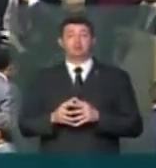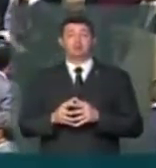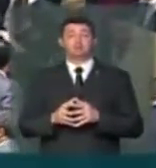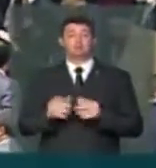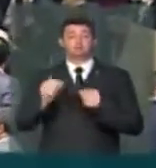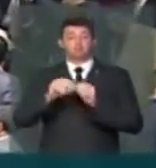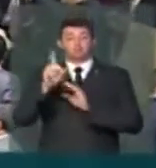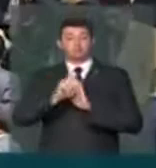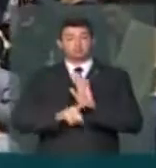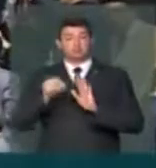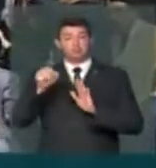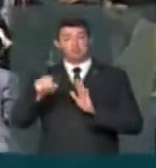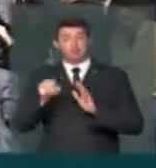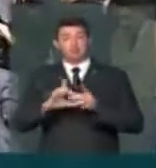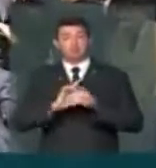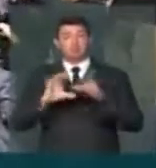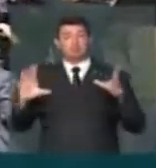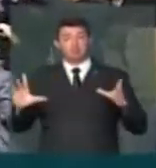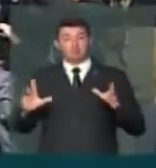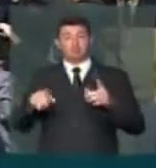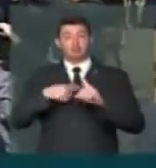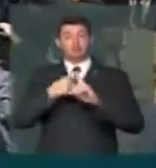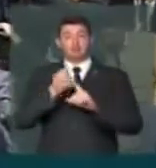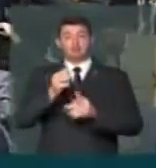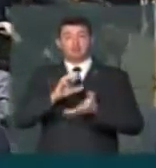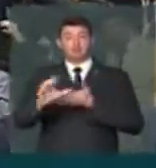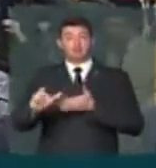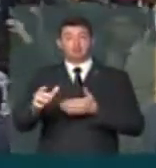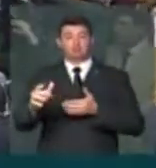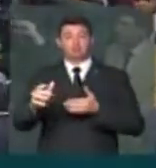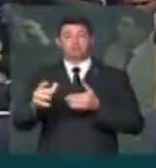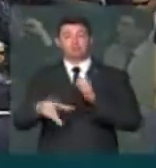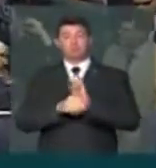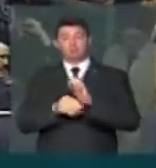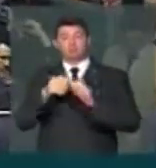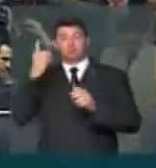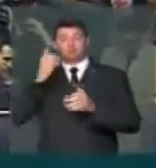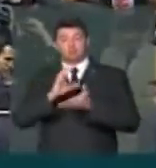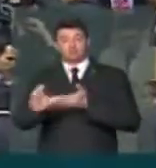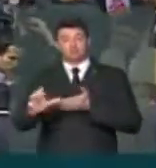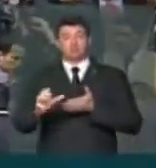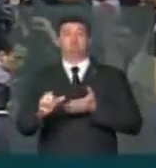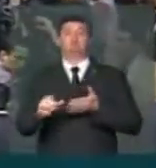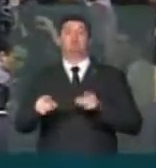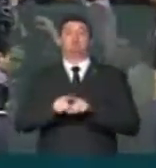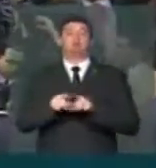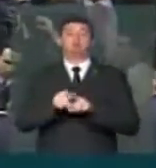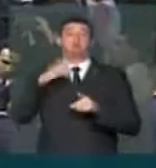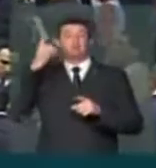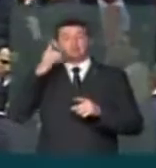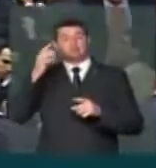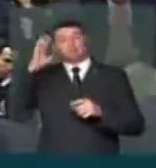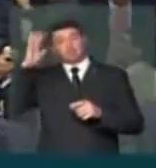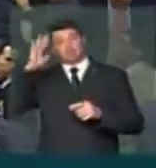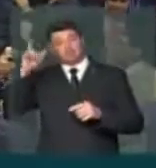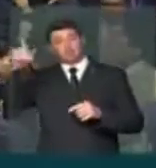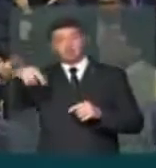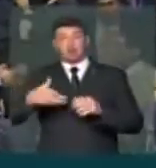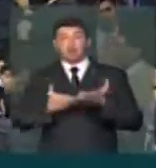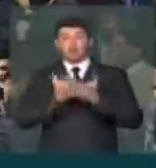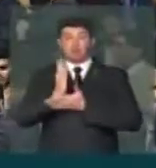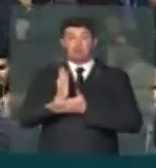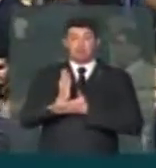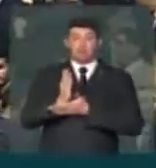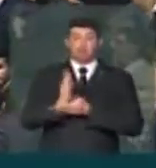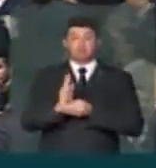assinando este decreto, liberando mais recursos para emendas parlamentares e condicionando, na visão dos parlamentares, a